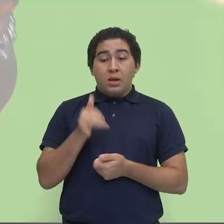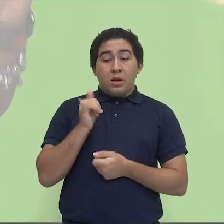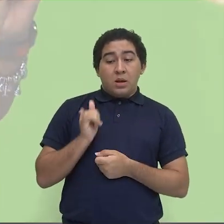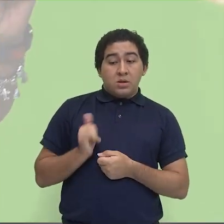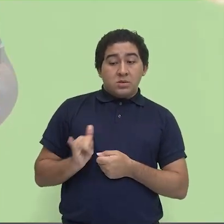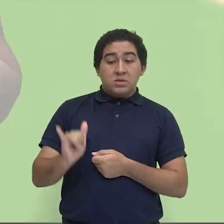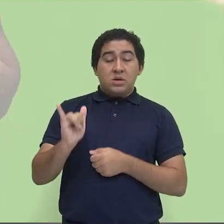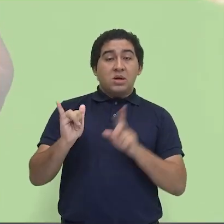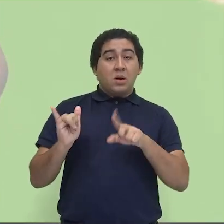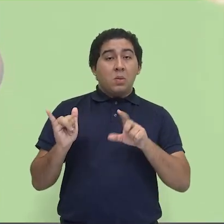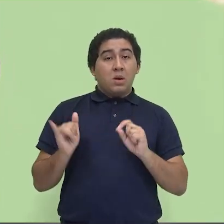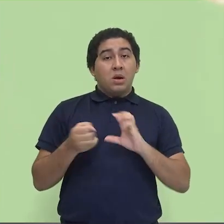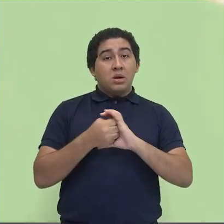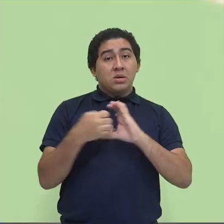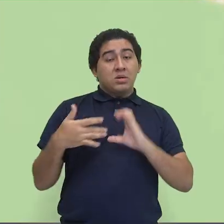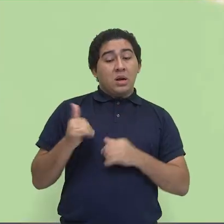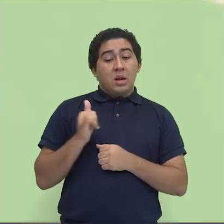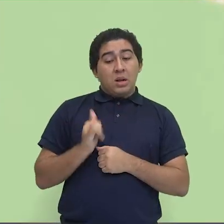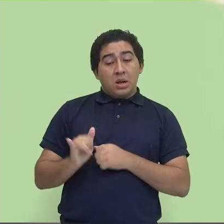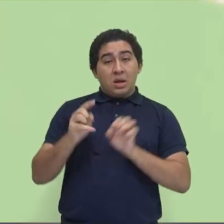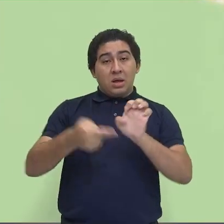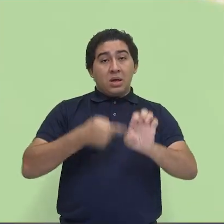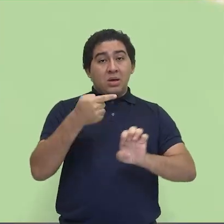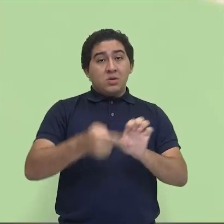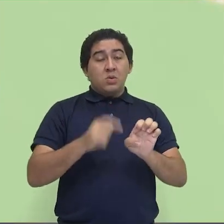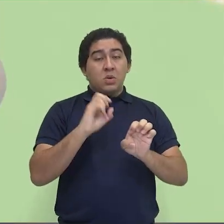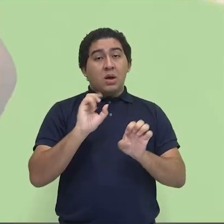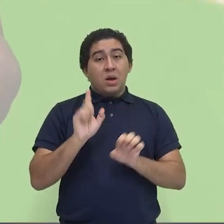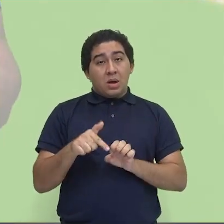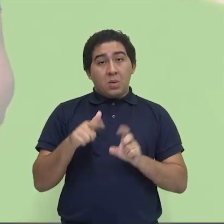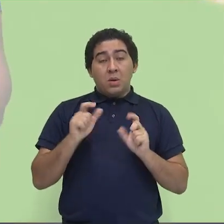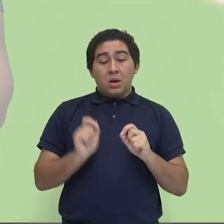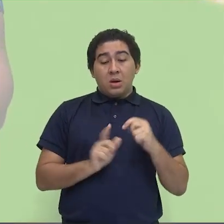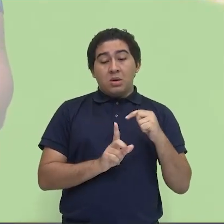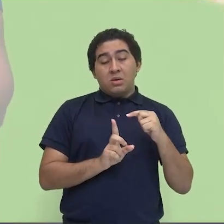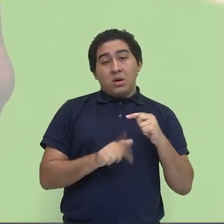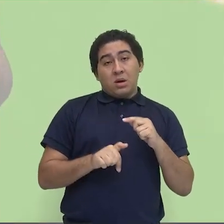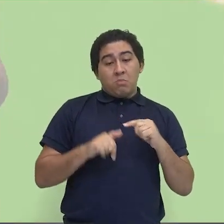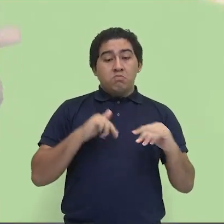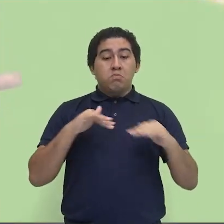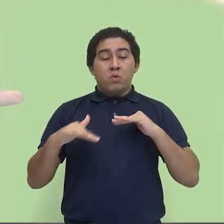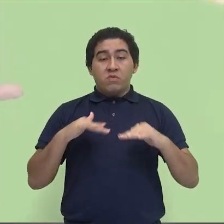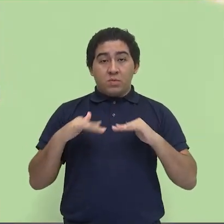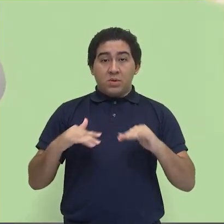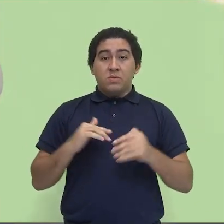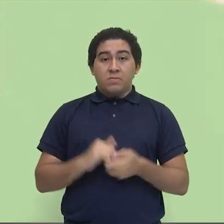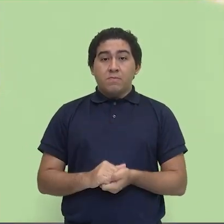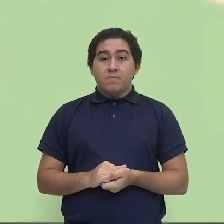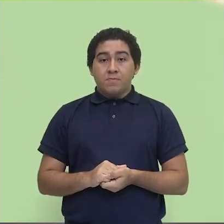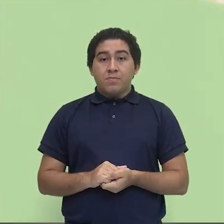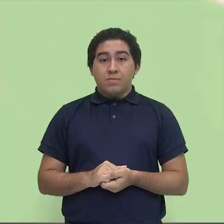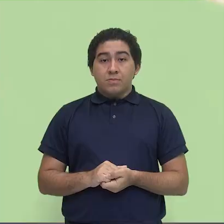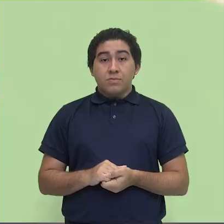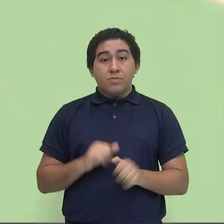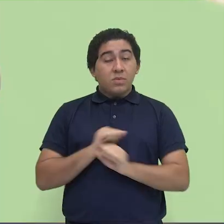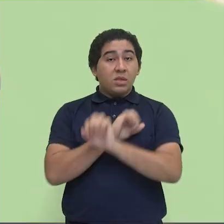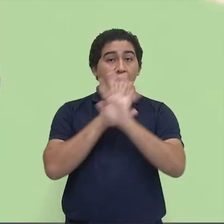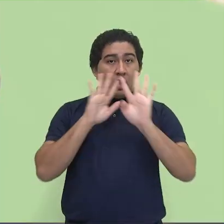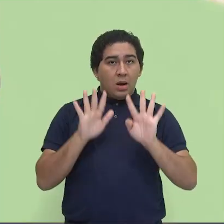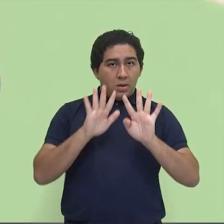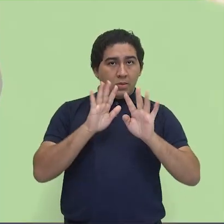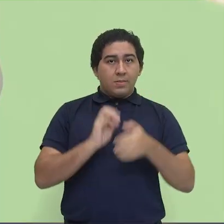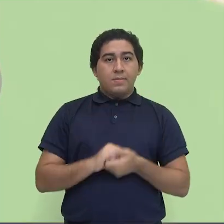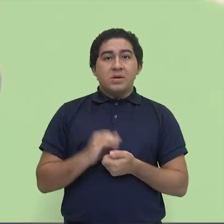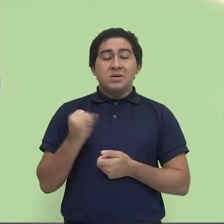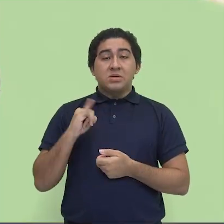os elétrons ou as cargas elétricas em movimento. Claro que, ao falarmos